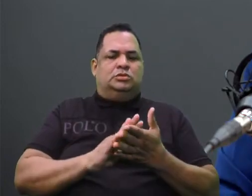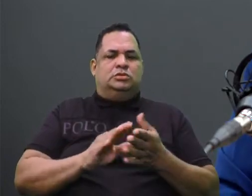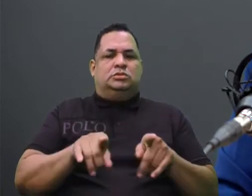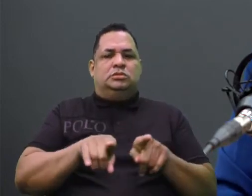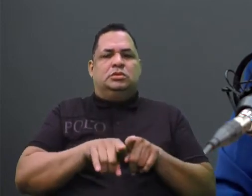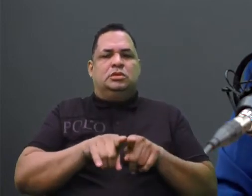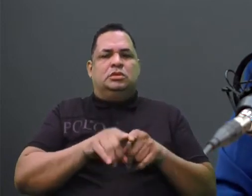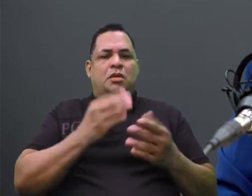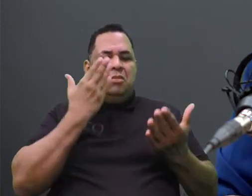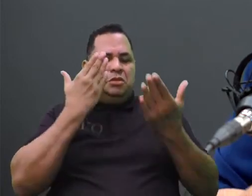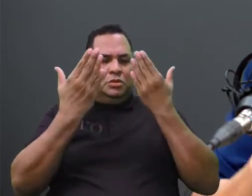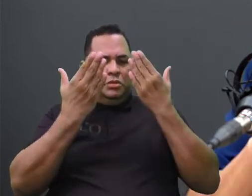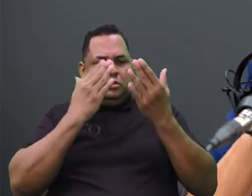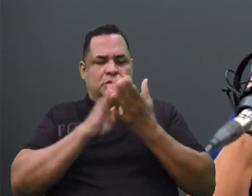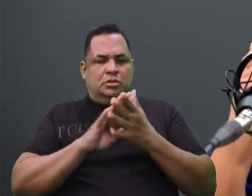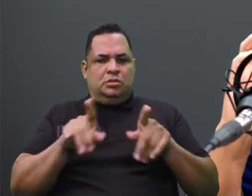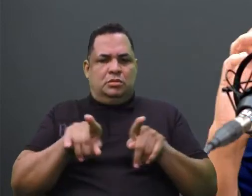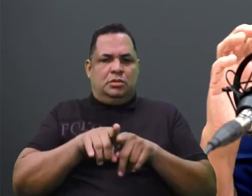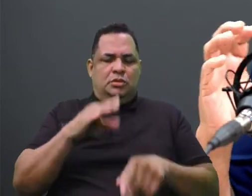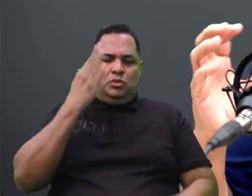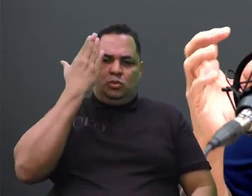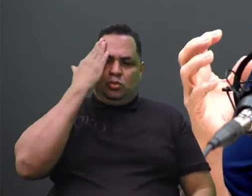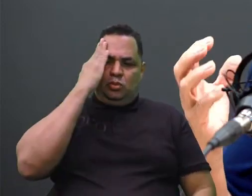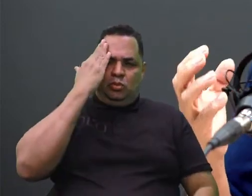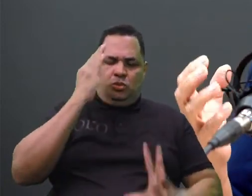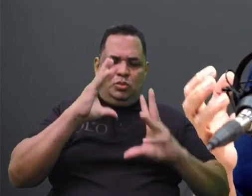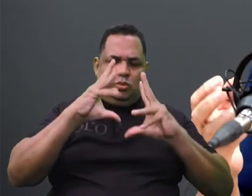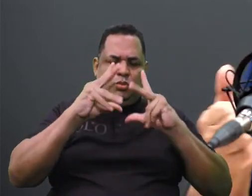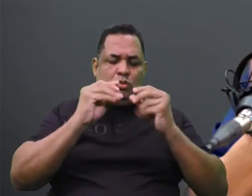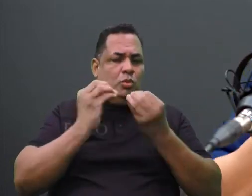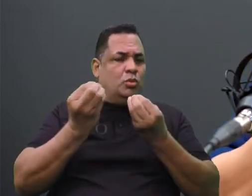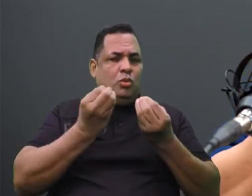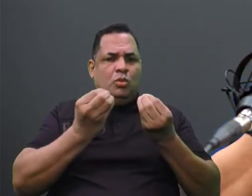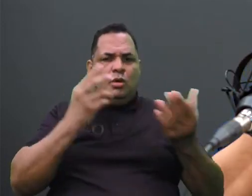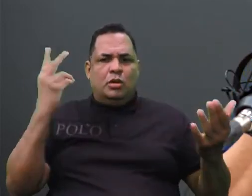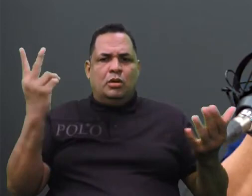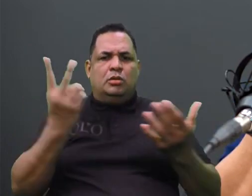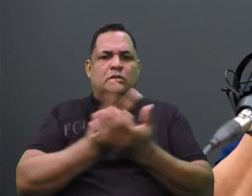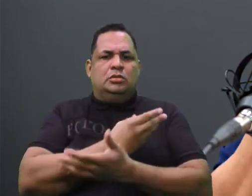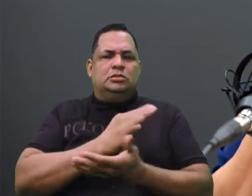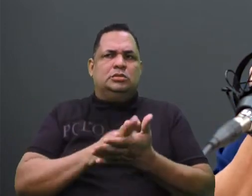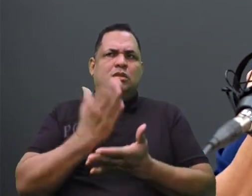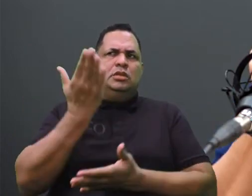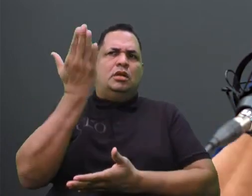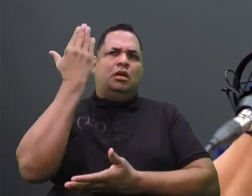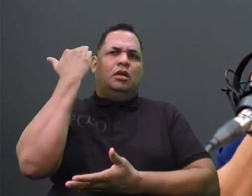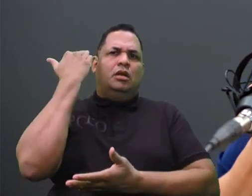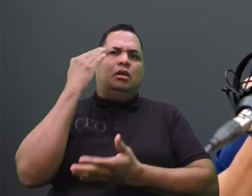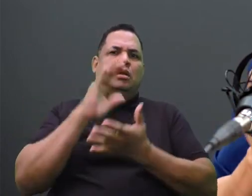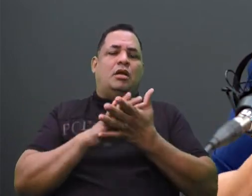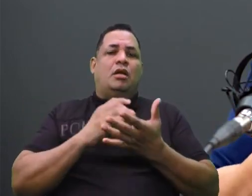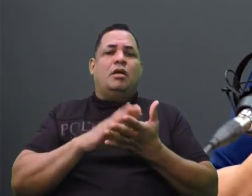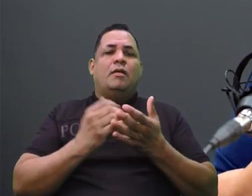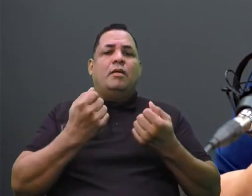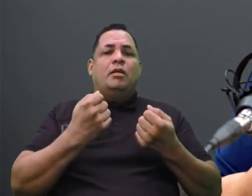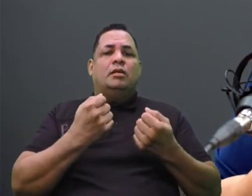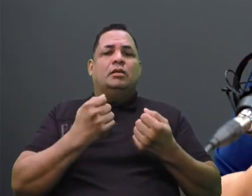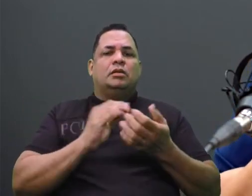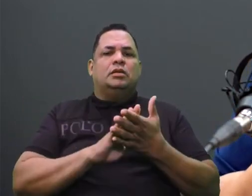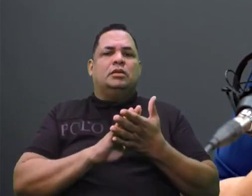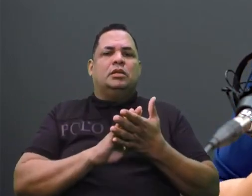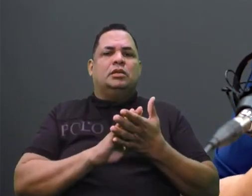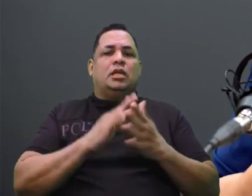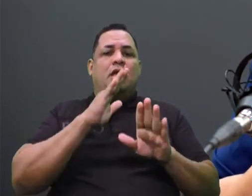as psicólogas, para a gente compreender todo esse universo, naquela perspectiva oralista. O que é